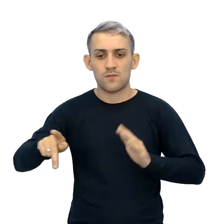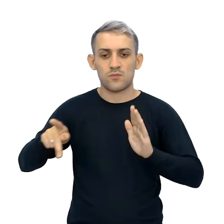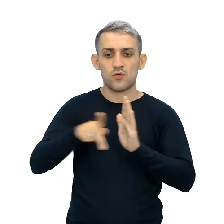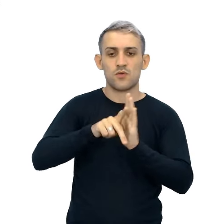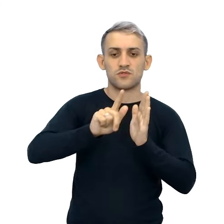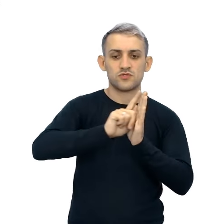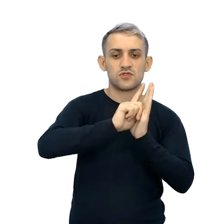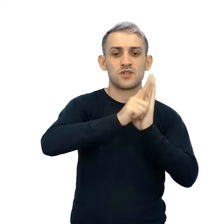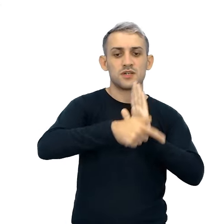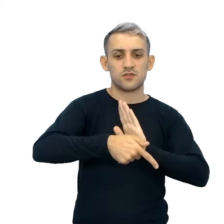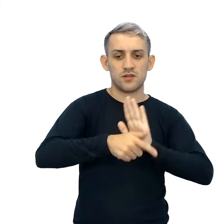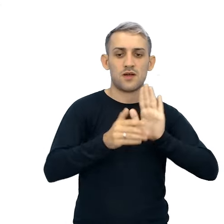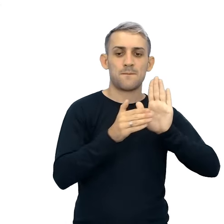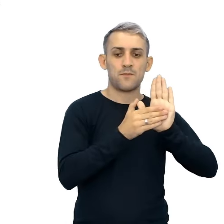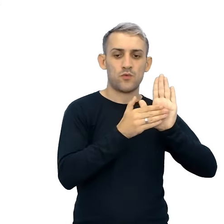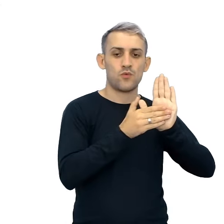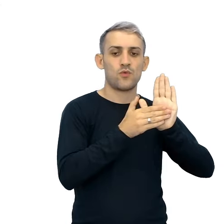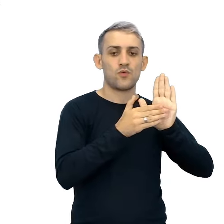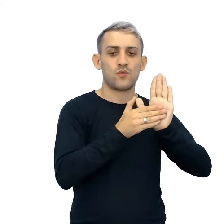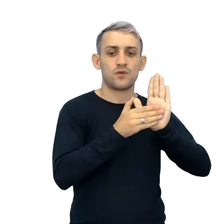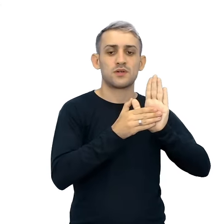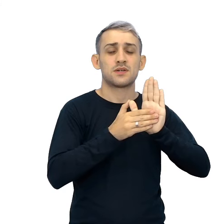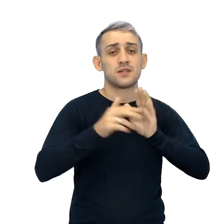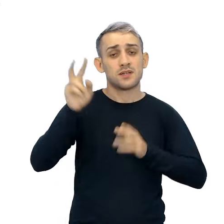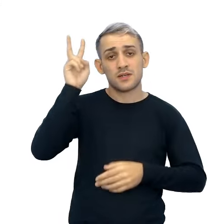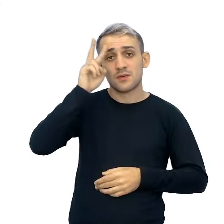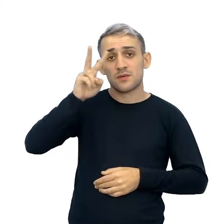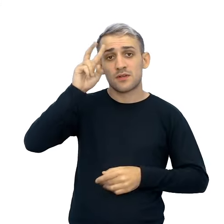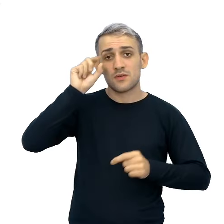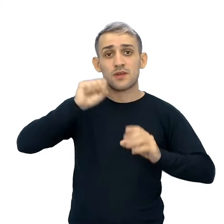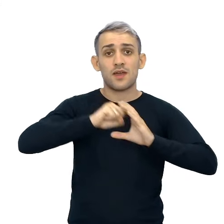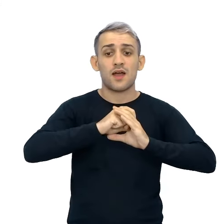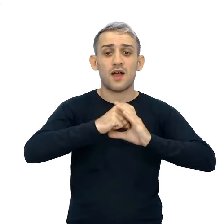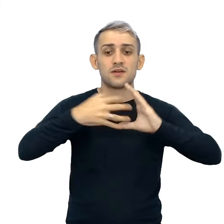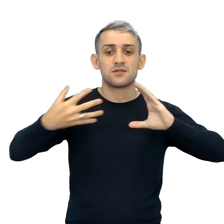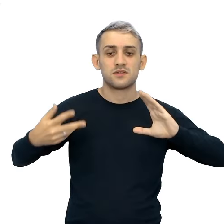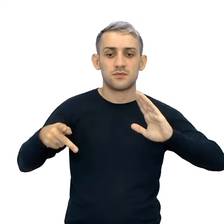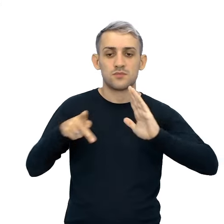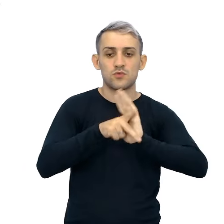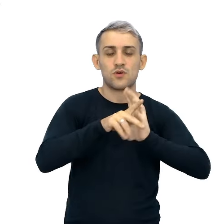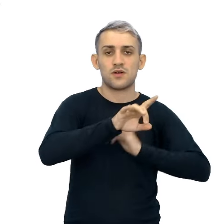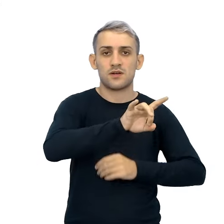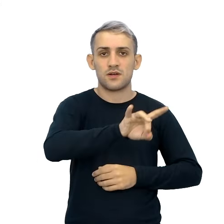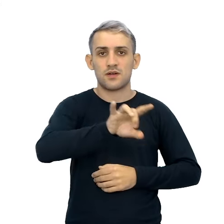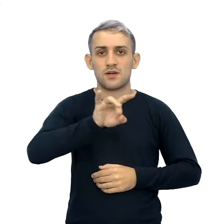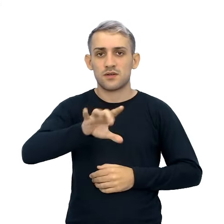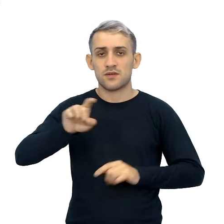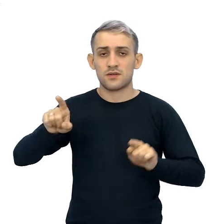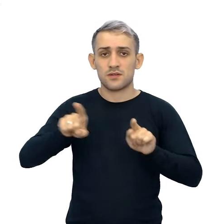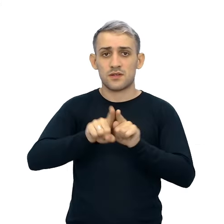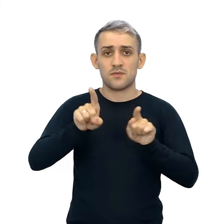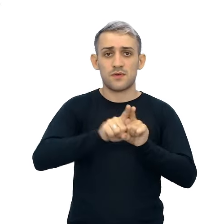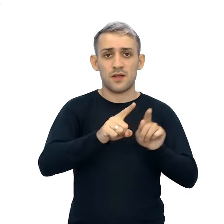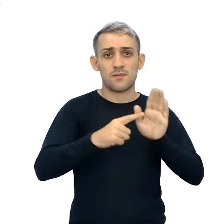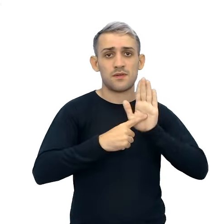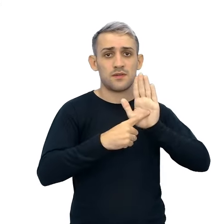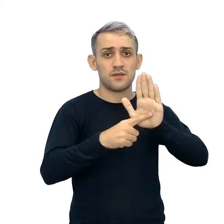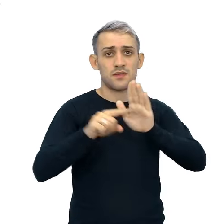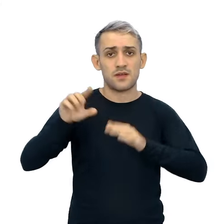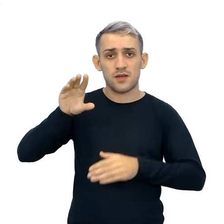gêneros que serão propostos, né? Considerando as características de cada um, a apresentação oral,